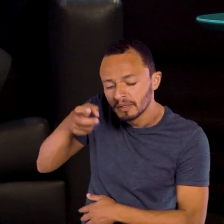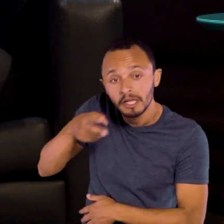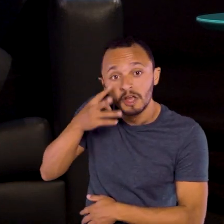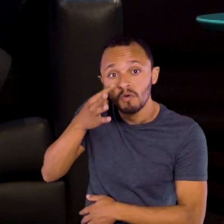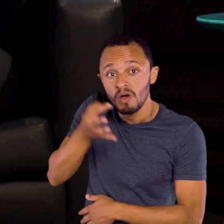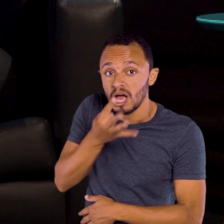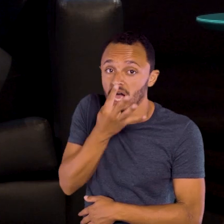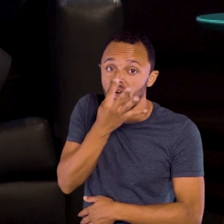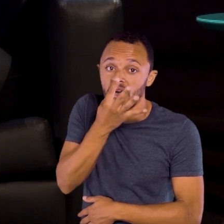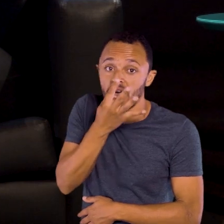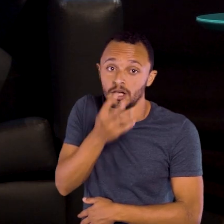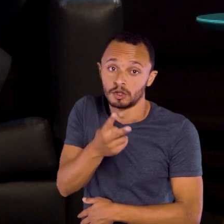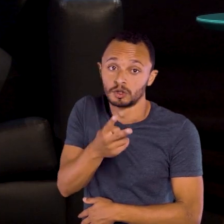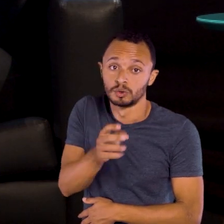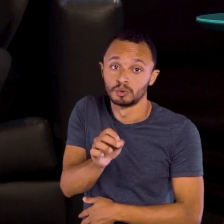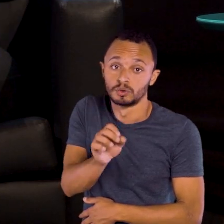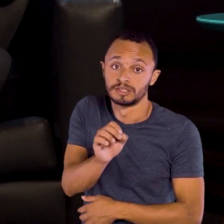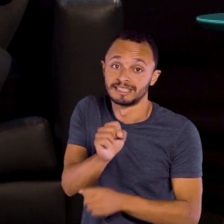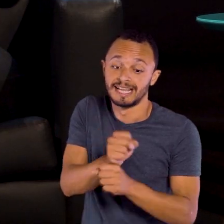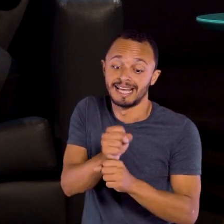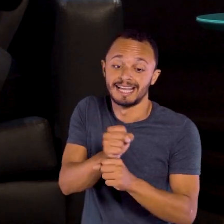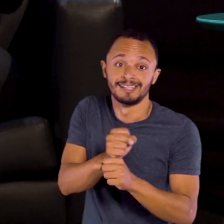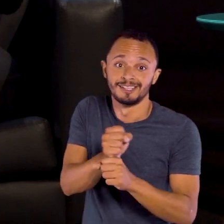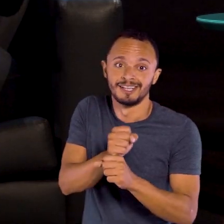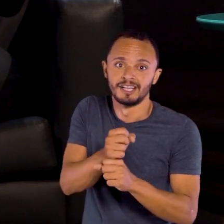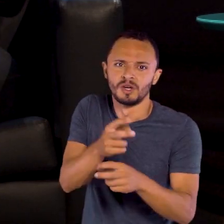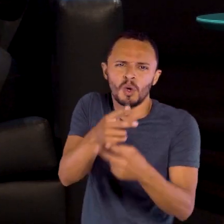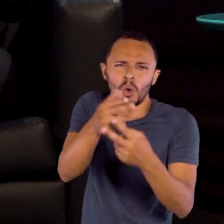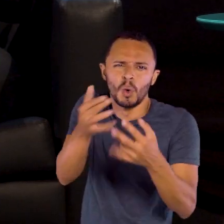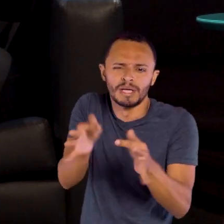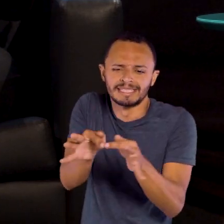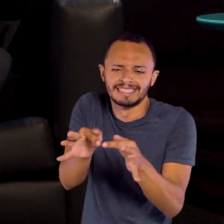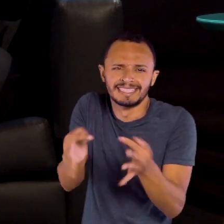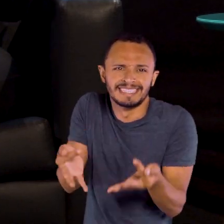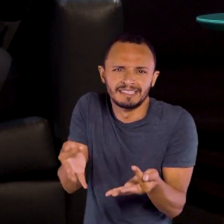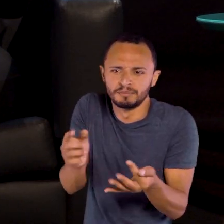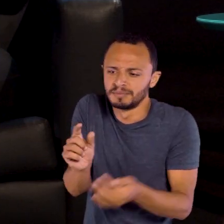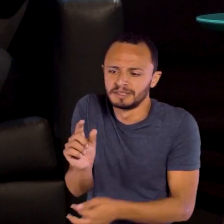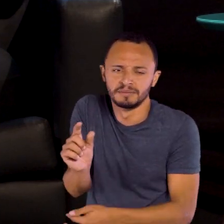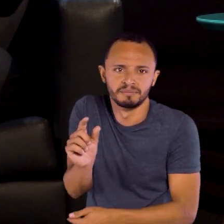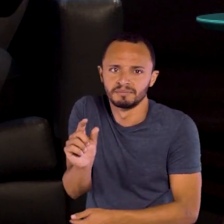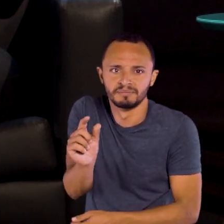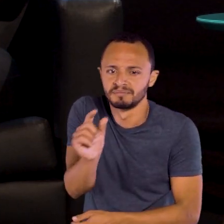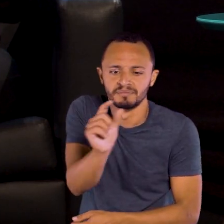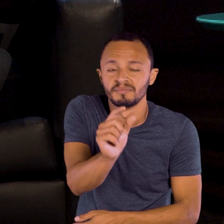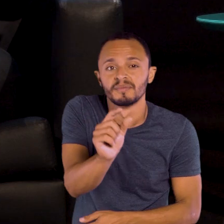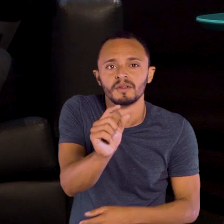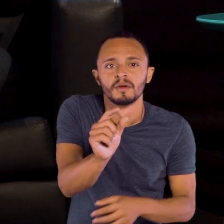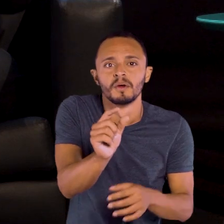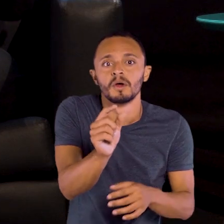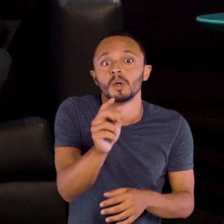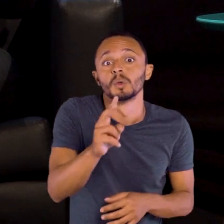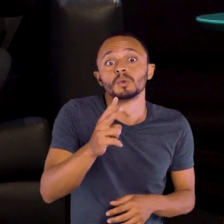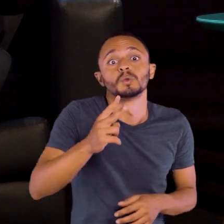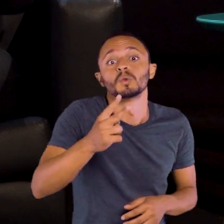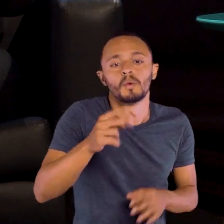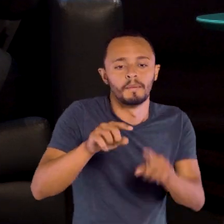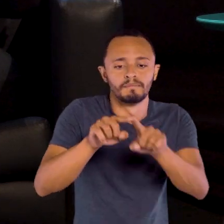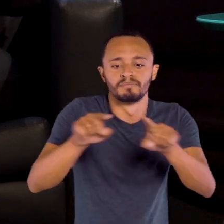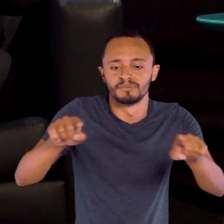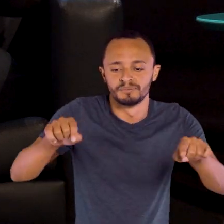né? 200 anos e coisas muito pequenininhas foram achadas. Uma caixinha com